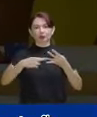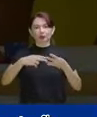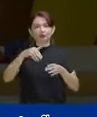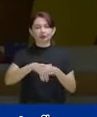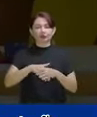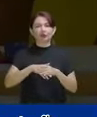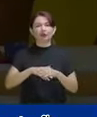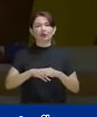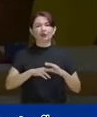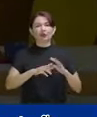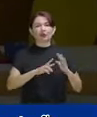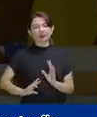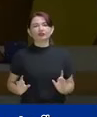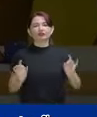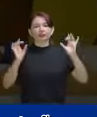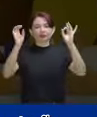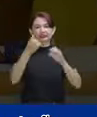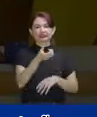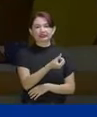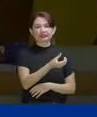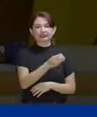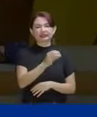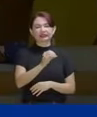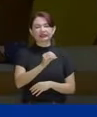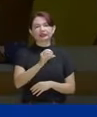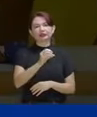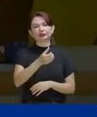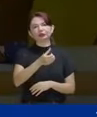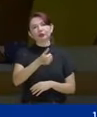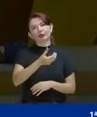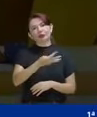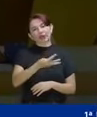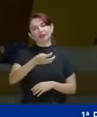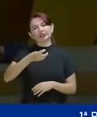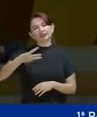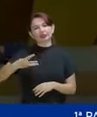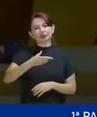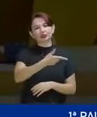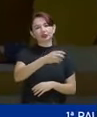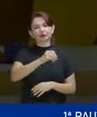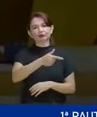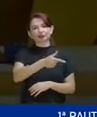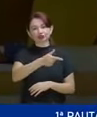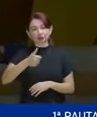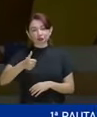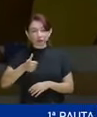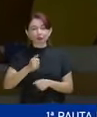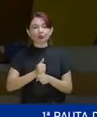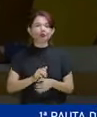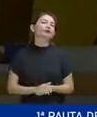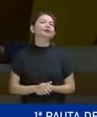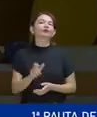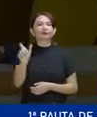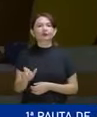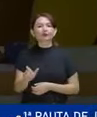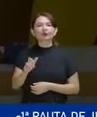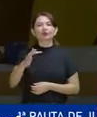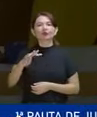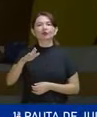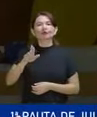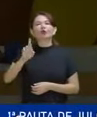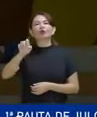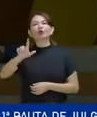na representação especial 900.043 de 2021. O embargante é Antônio Paulo de Oliveira Furlan